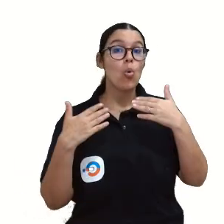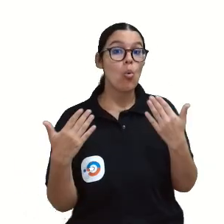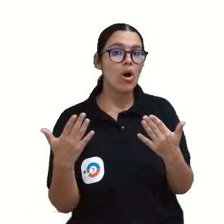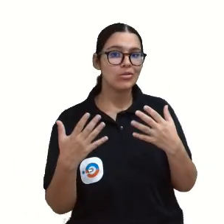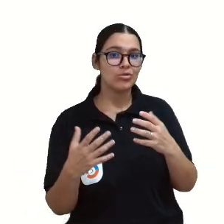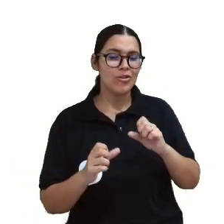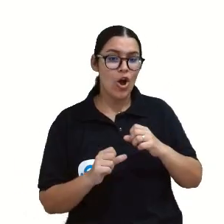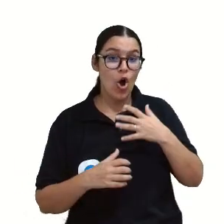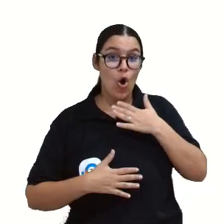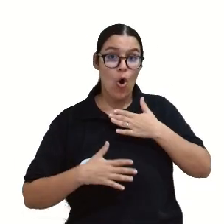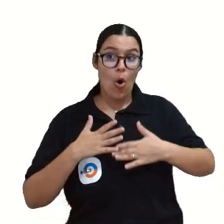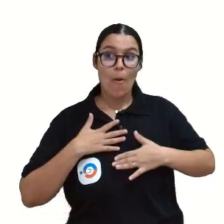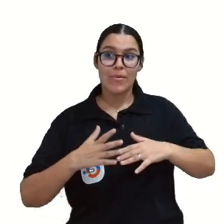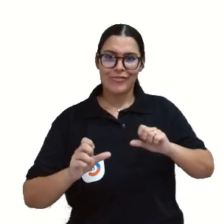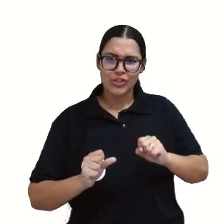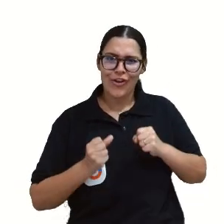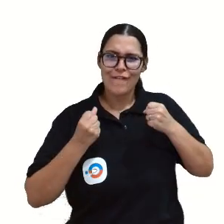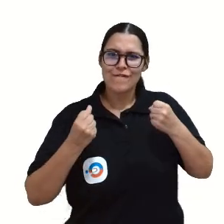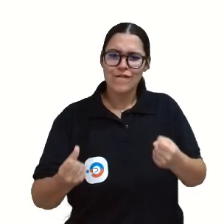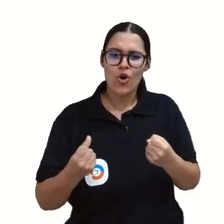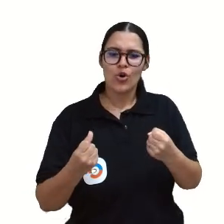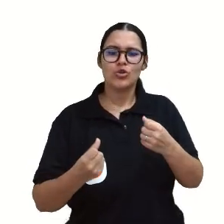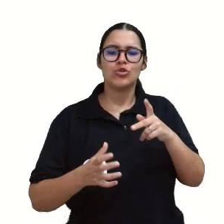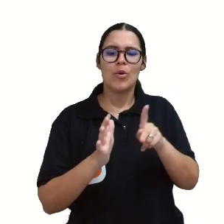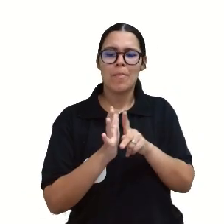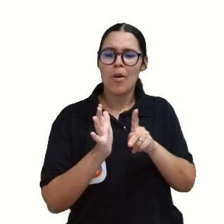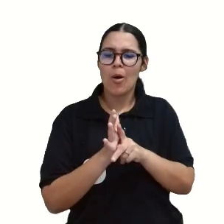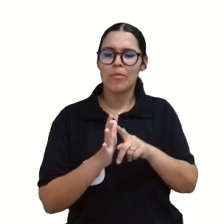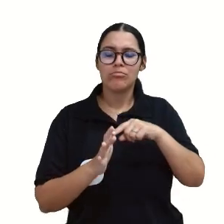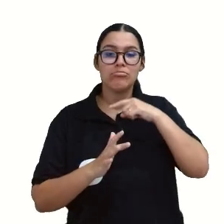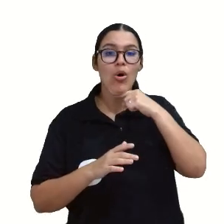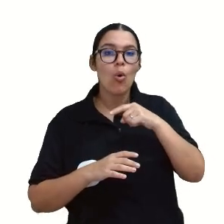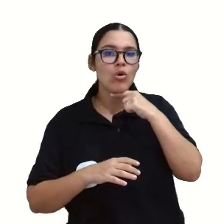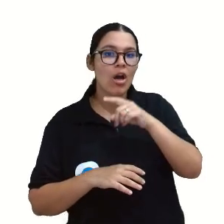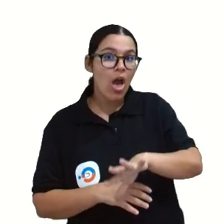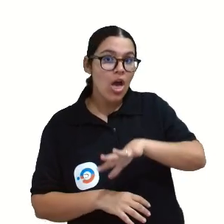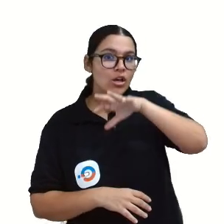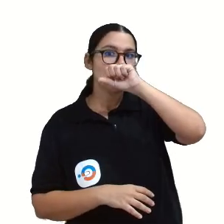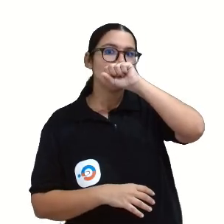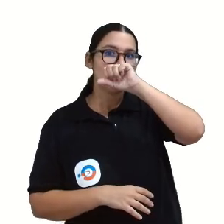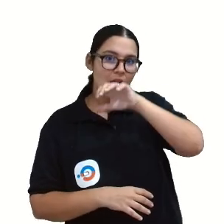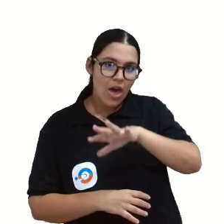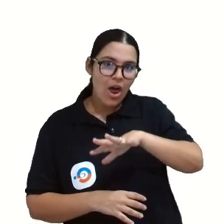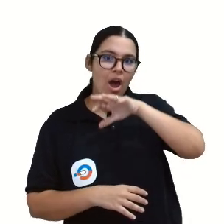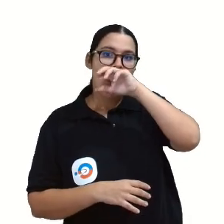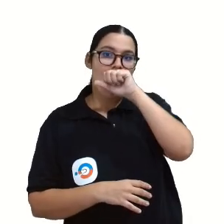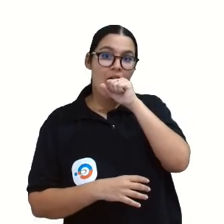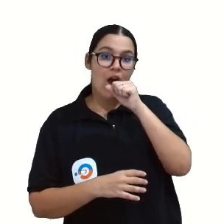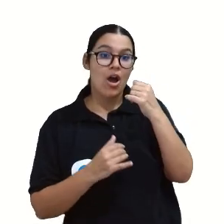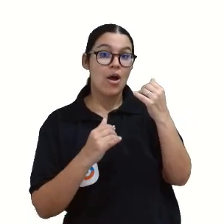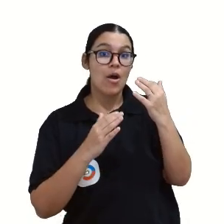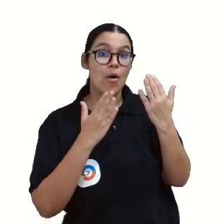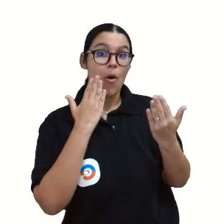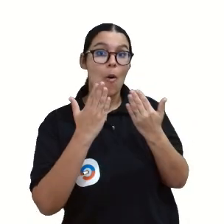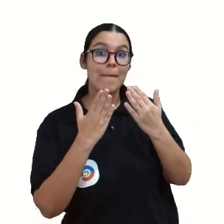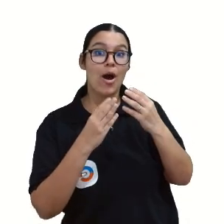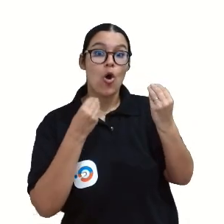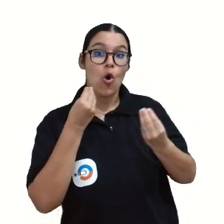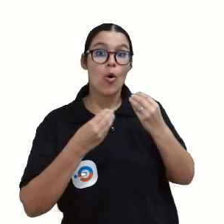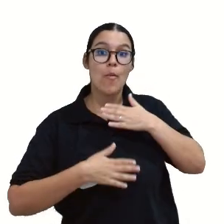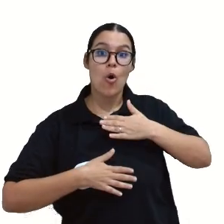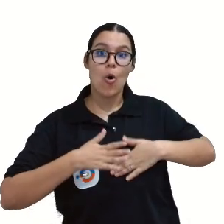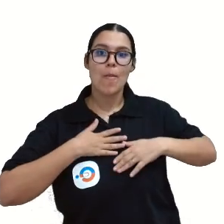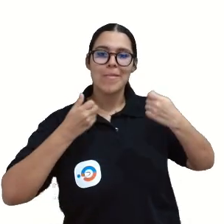sangue venoso ao coração, gera assim um excesso de sangue pobre em oxigênio em